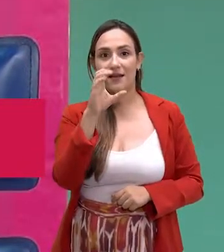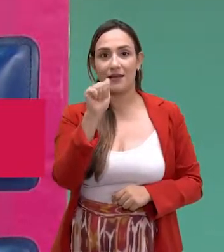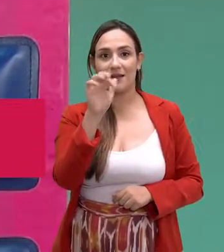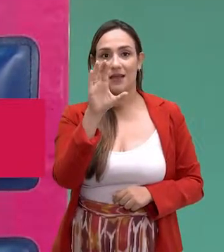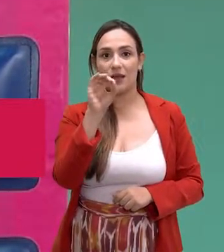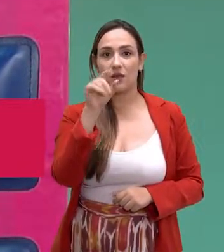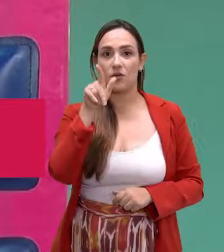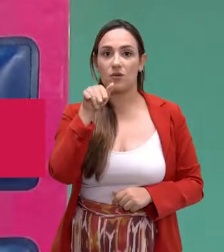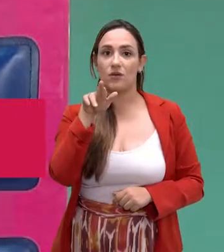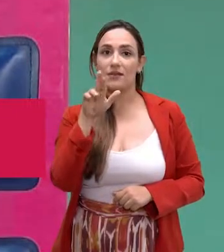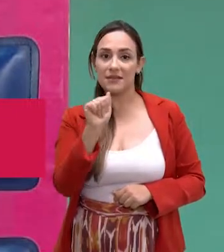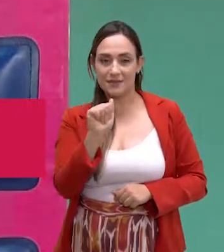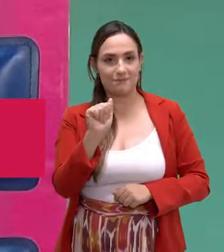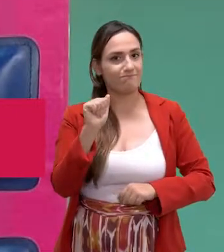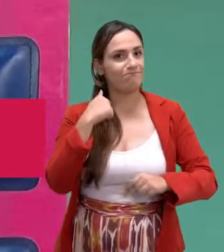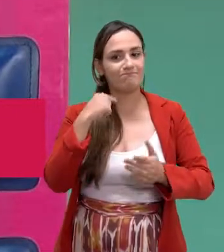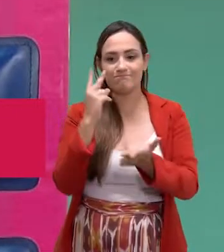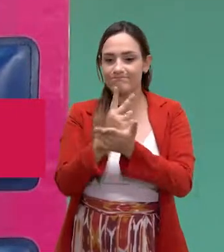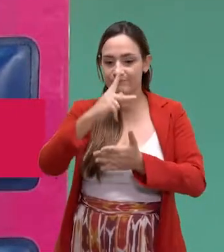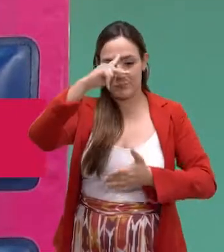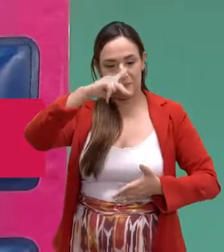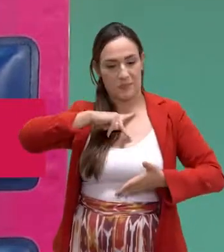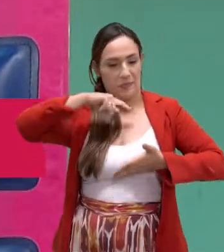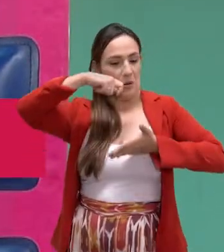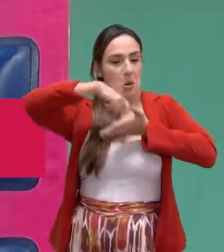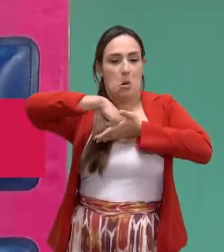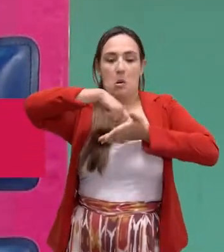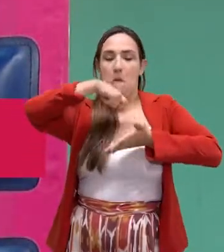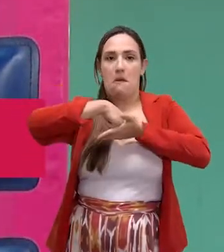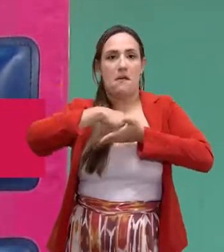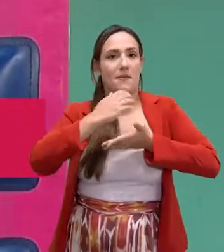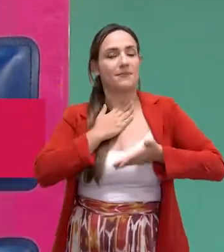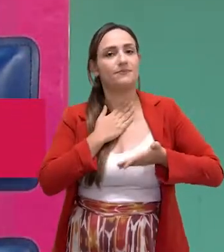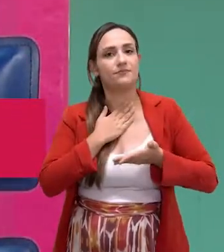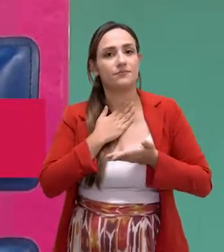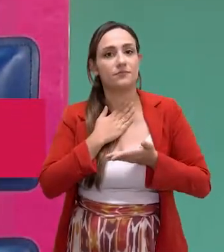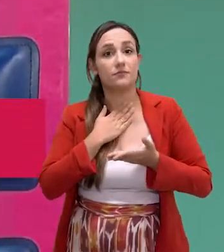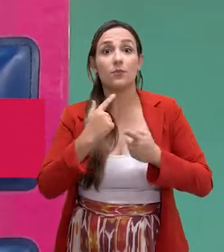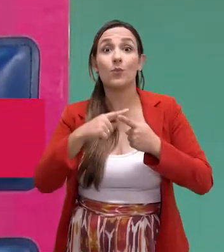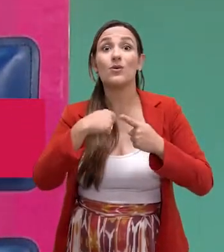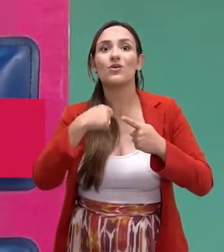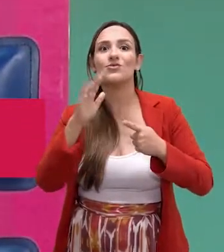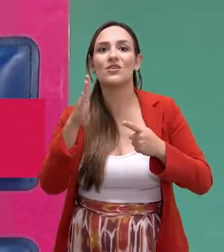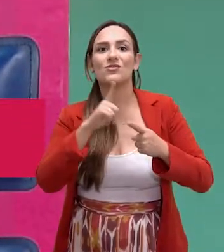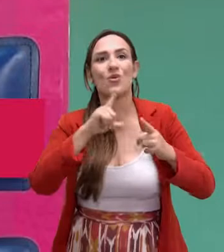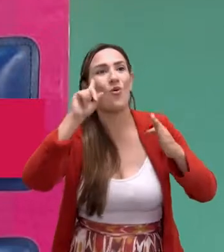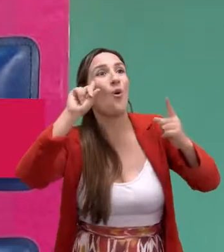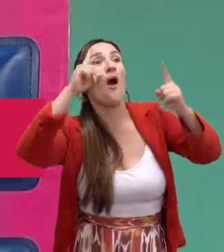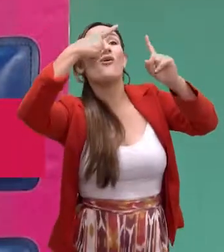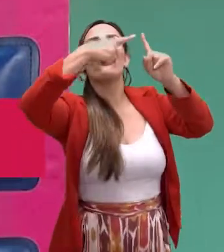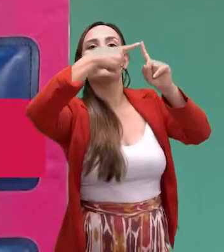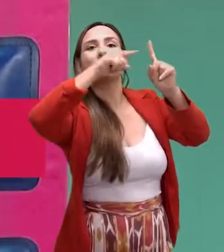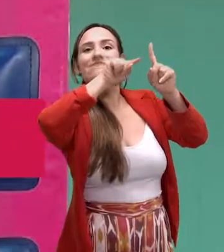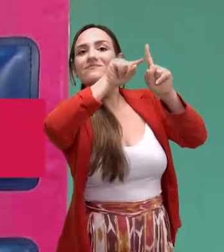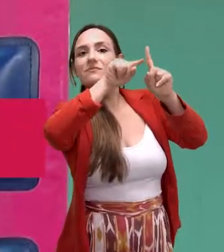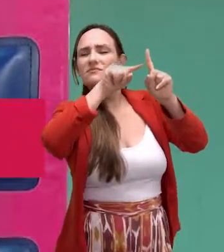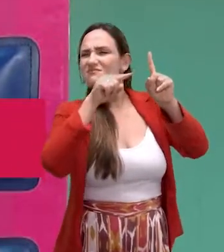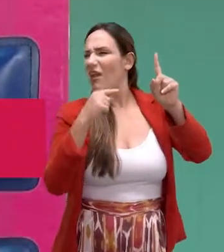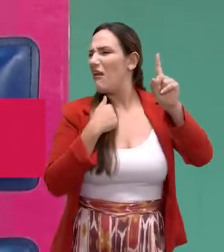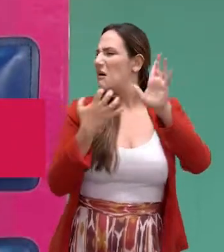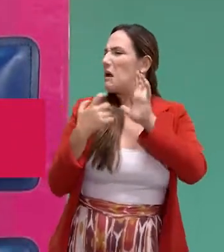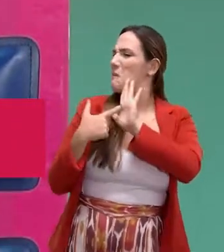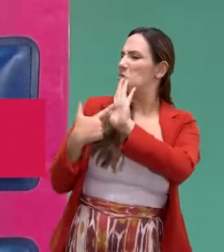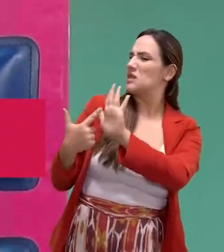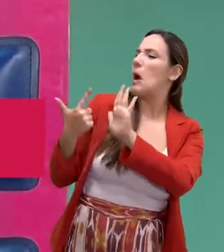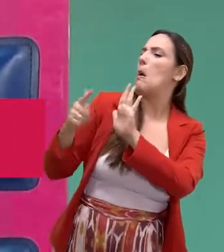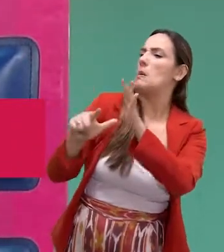Carolina, sempre fui. De me cobrar muito, dentro dos objetivos que eu colocava para mim.